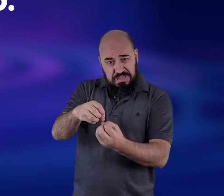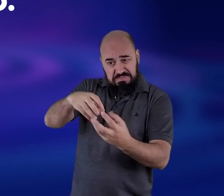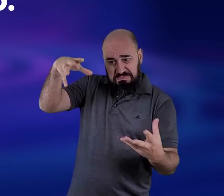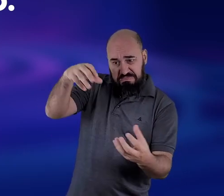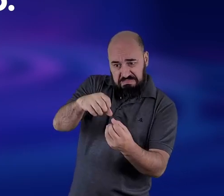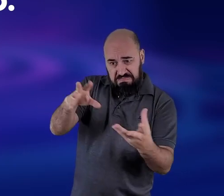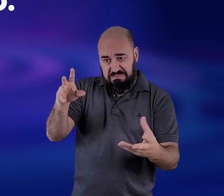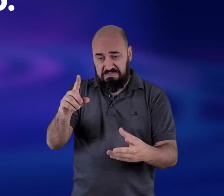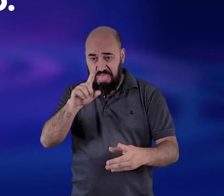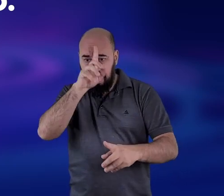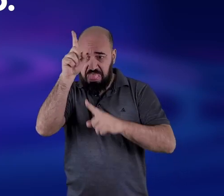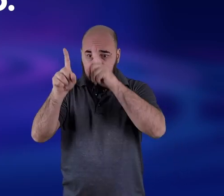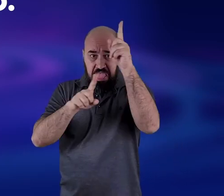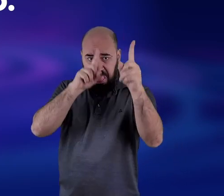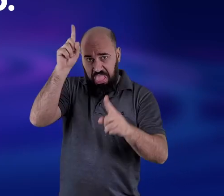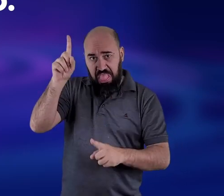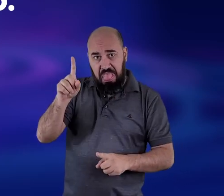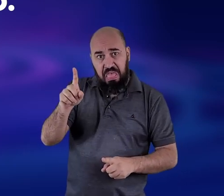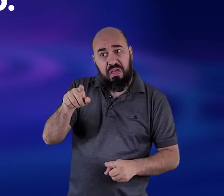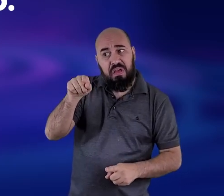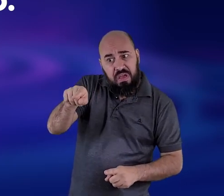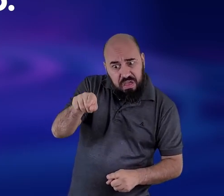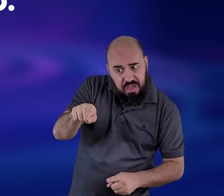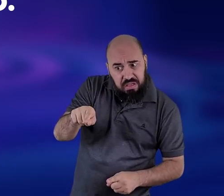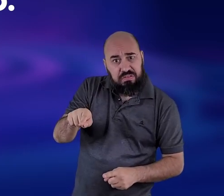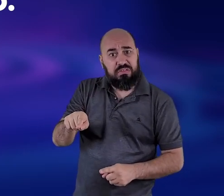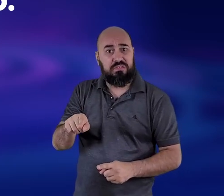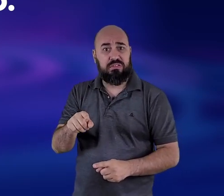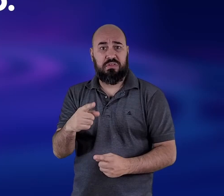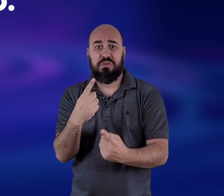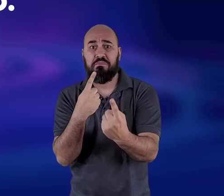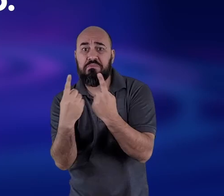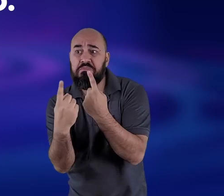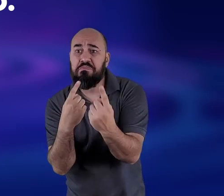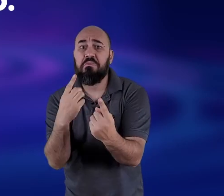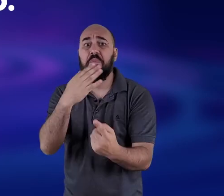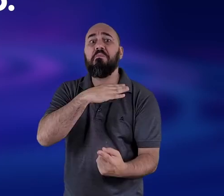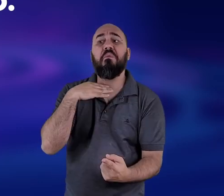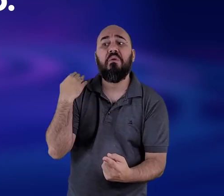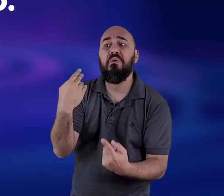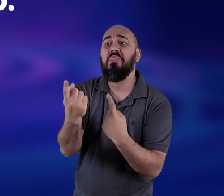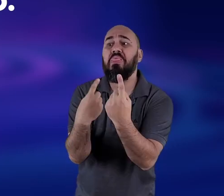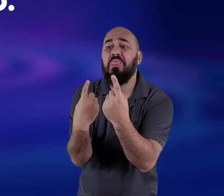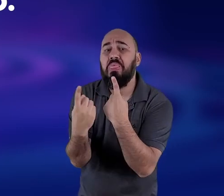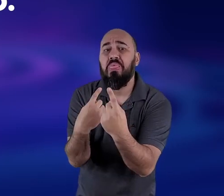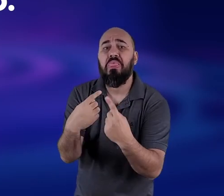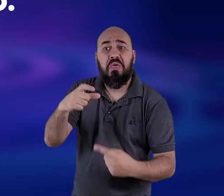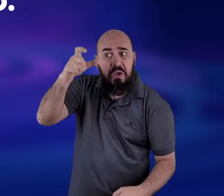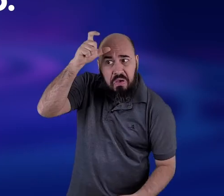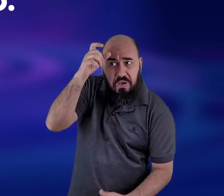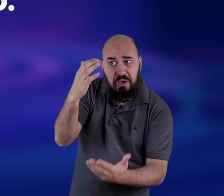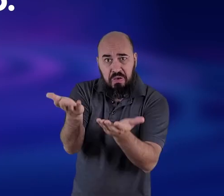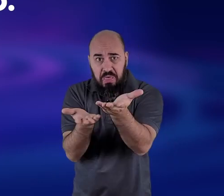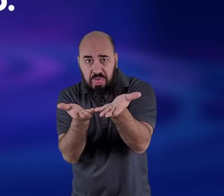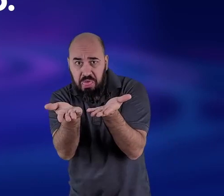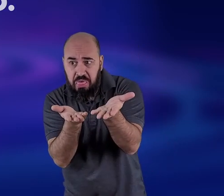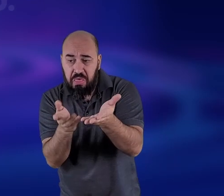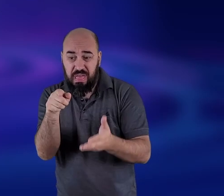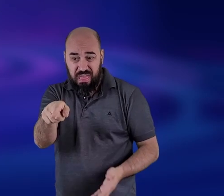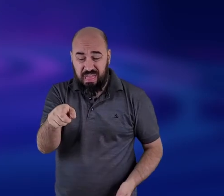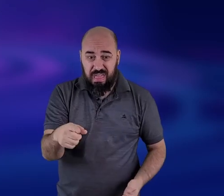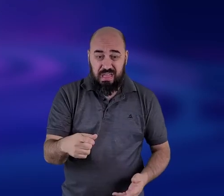se dirigem aos reis do mundo inteiro, com o fim de ajuntá-los para a peleja do grande dia do Deus